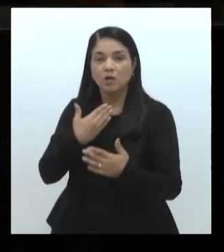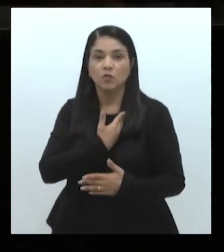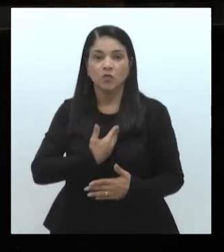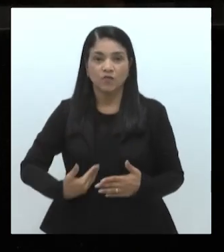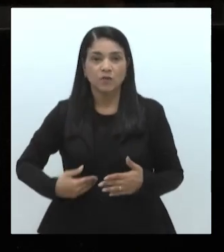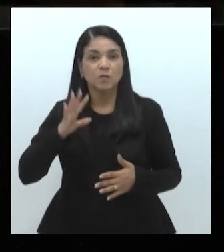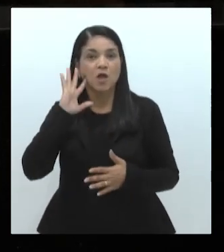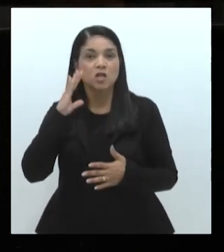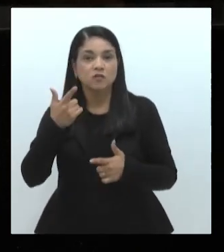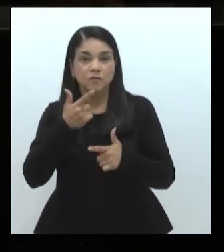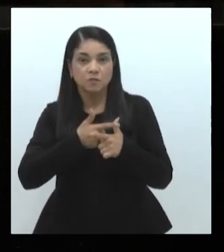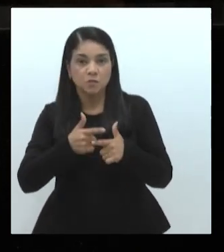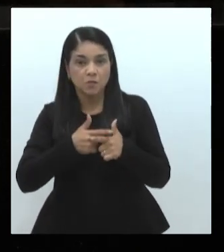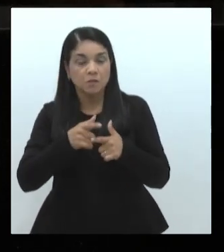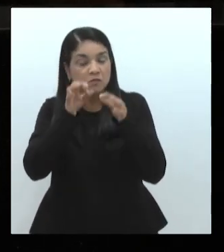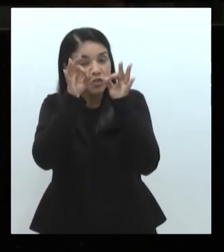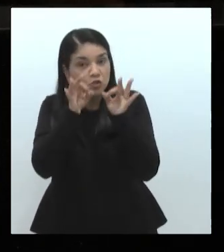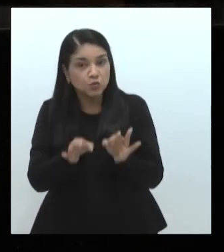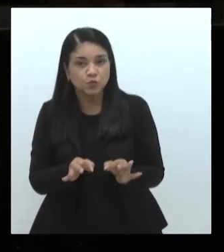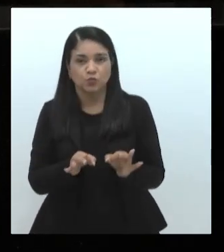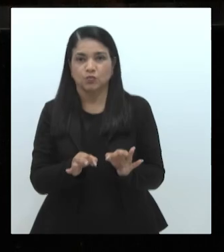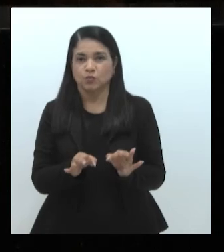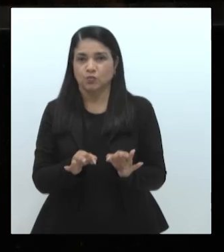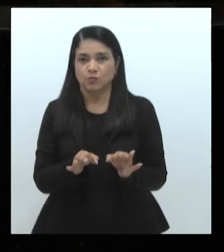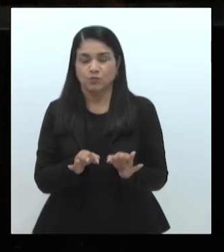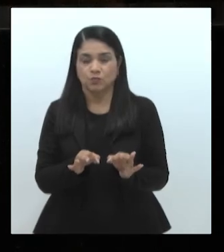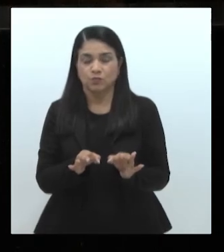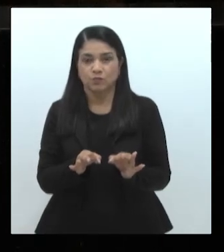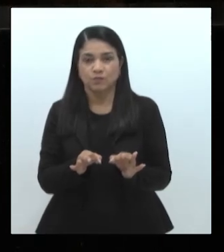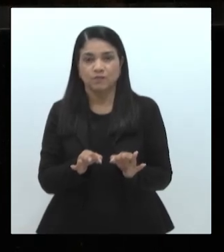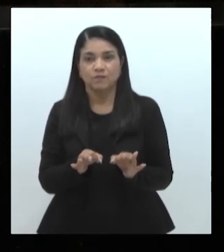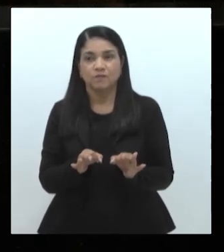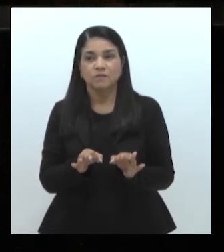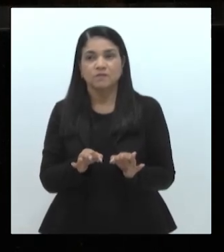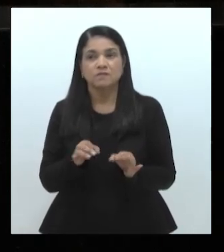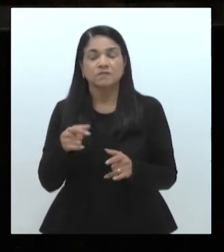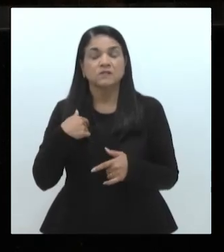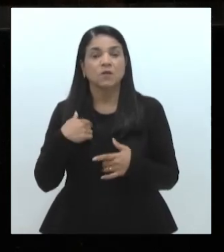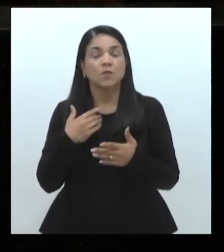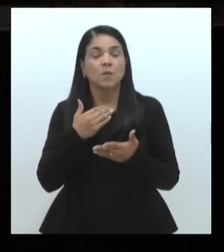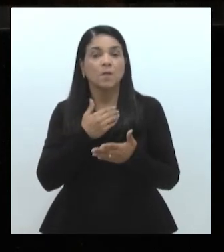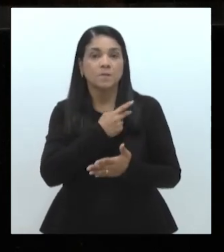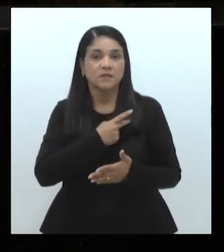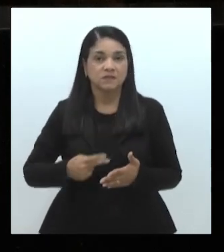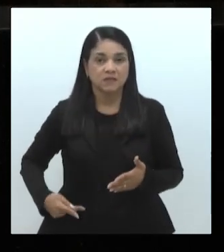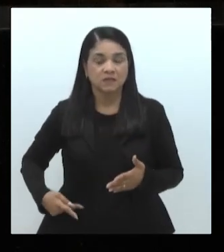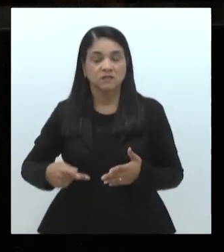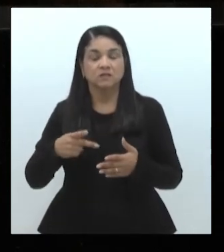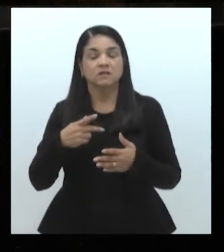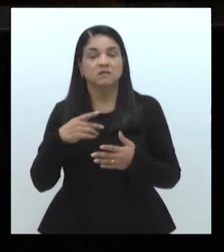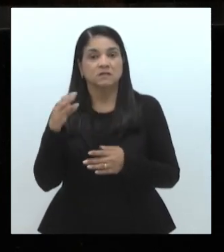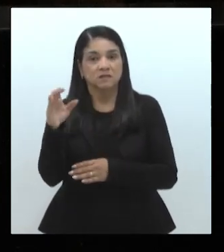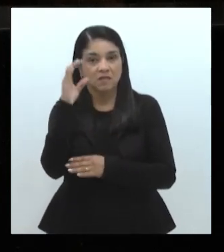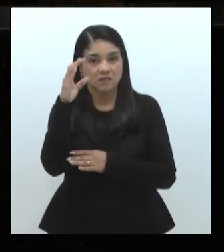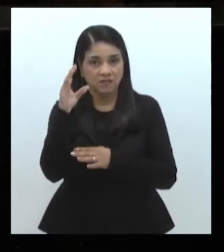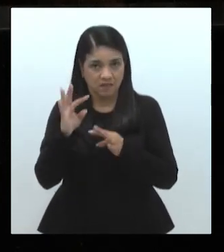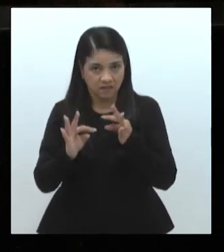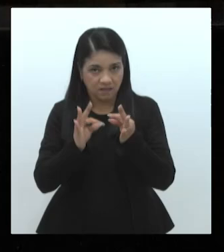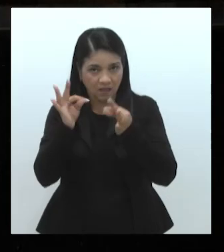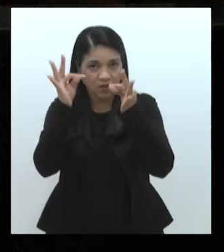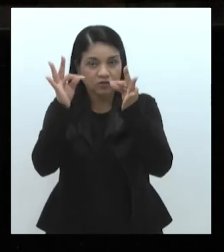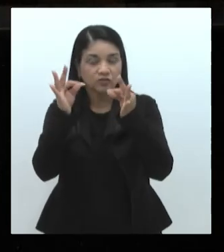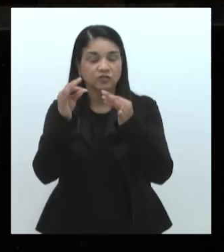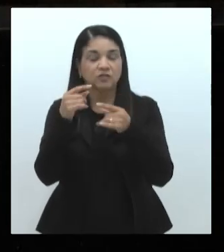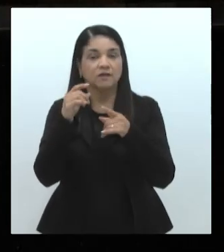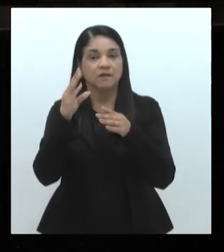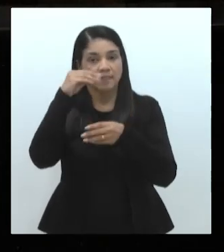essa questão de forma justa. Como presidenta da Comissão da Ciência e Tecnologia aqui da Alerj, eu decidi promover uma